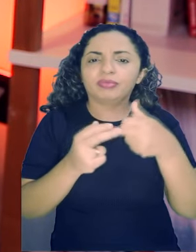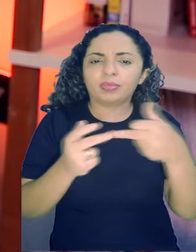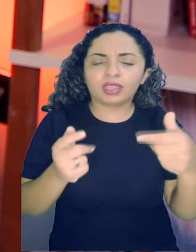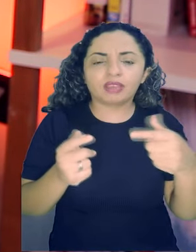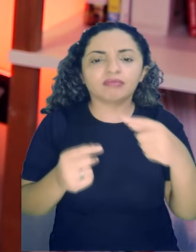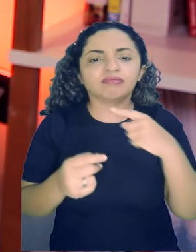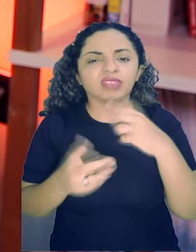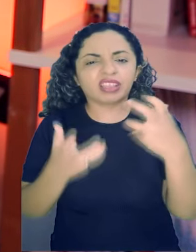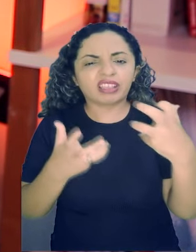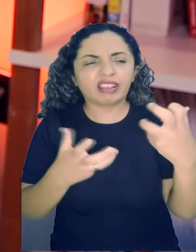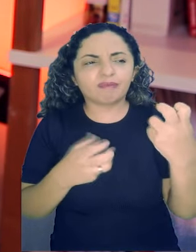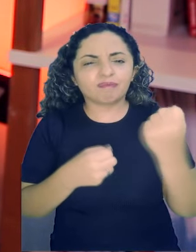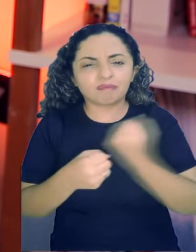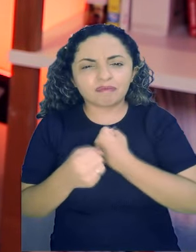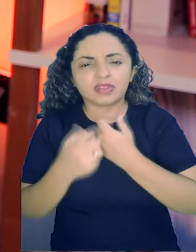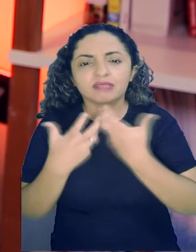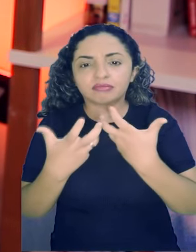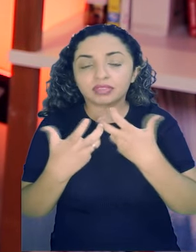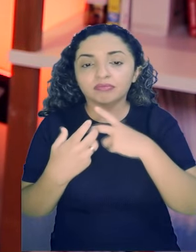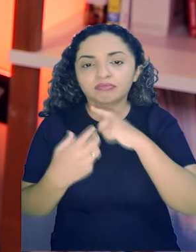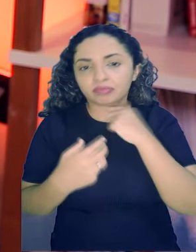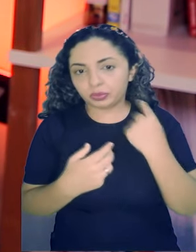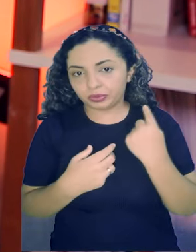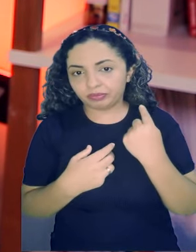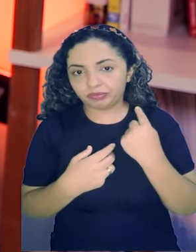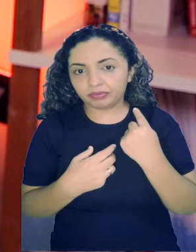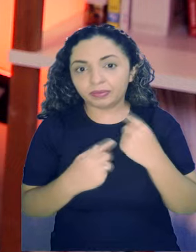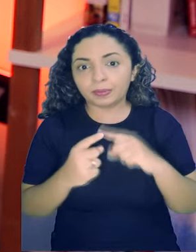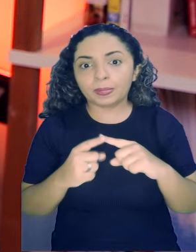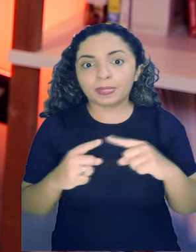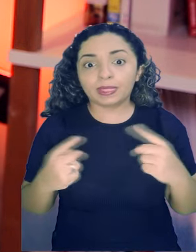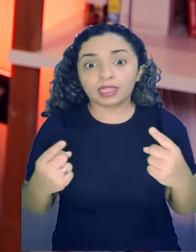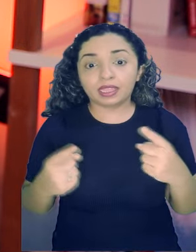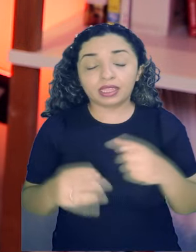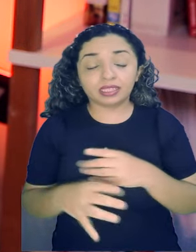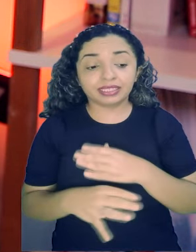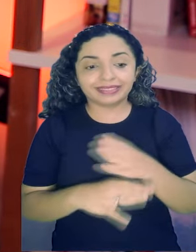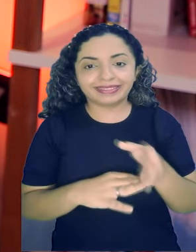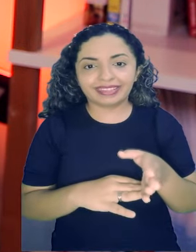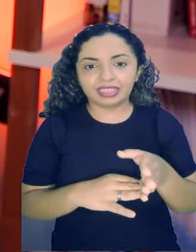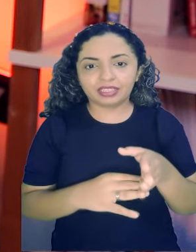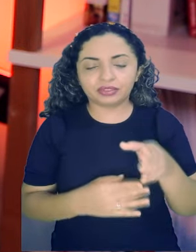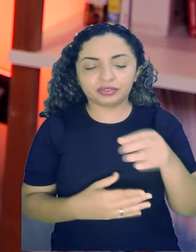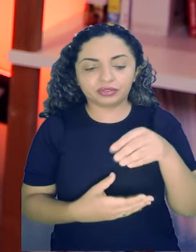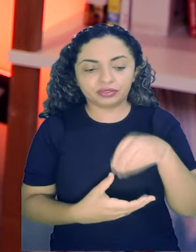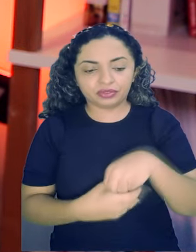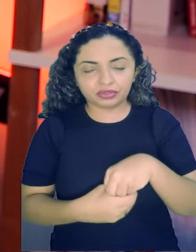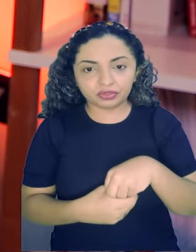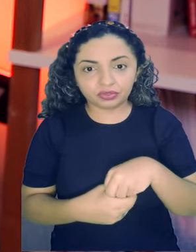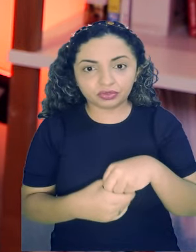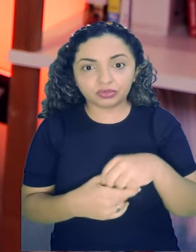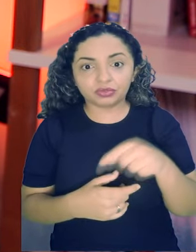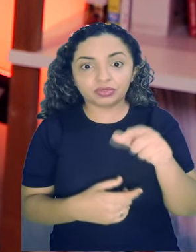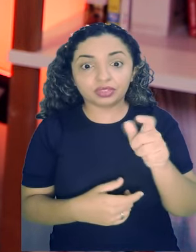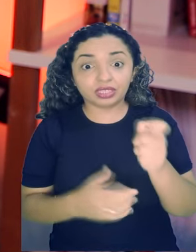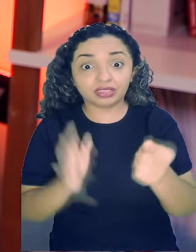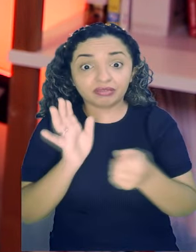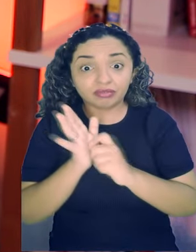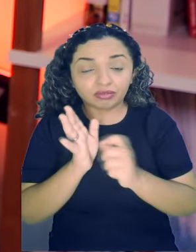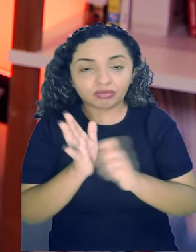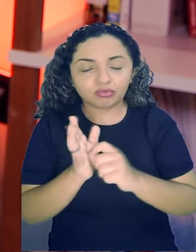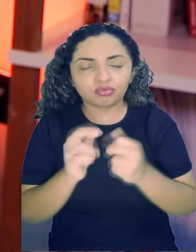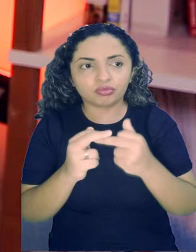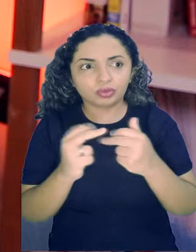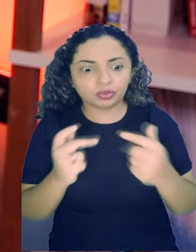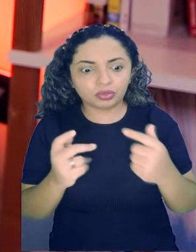dá ponto final na sua vida. Só que a gente acaba entrando dentro do vício dele, dentro do consumo